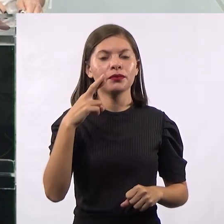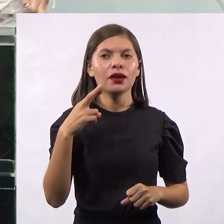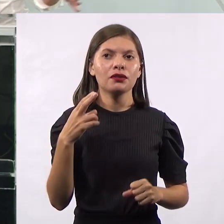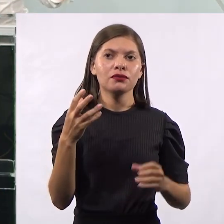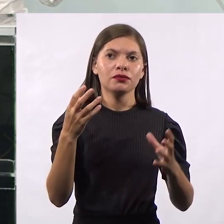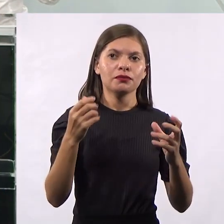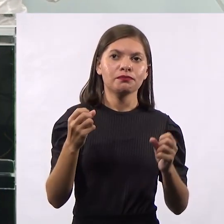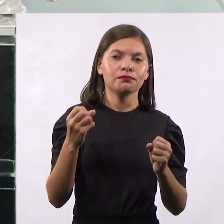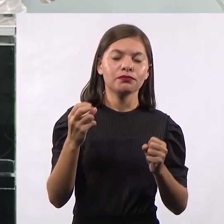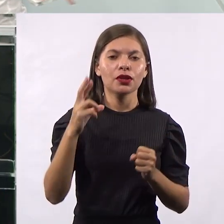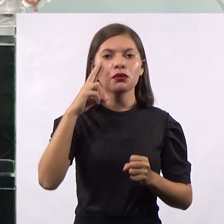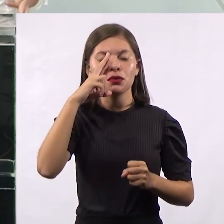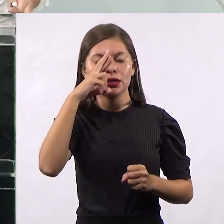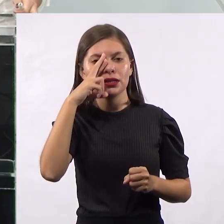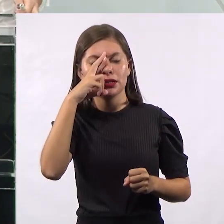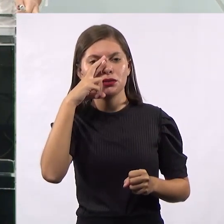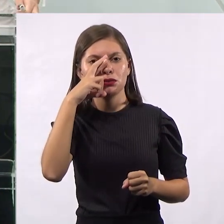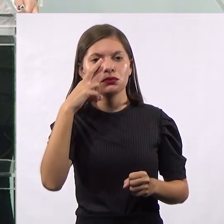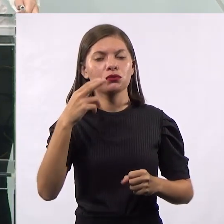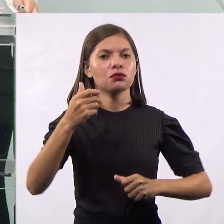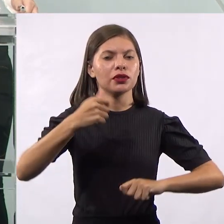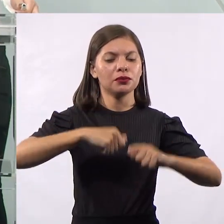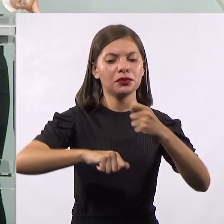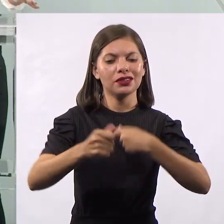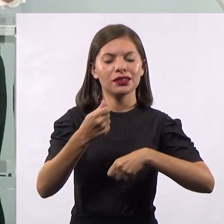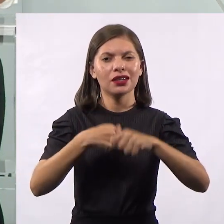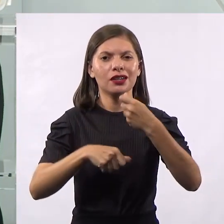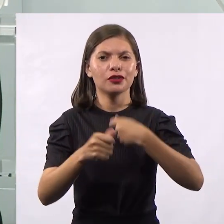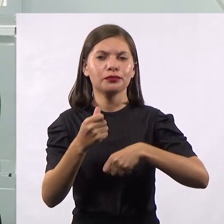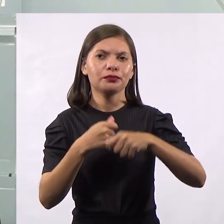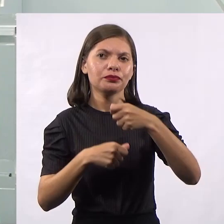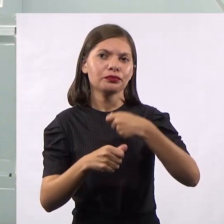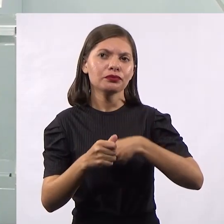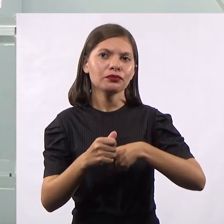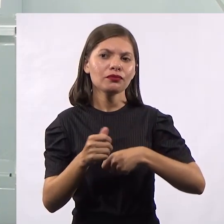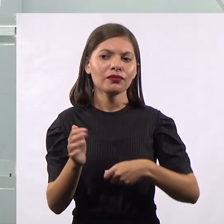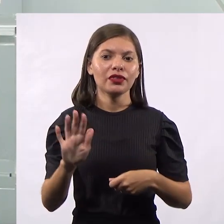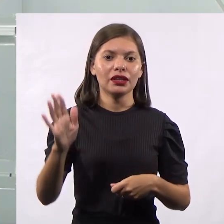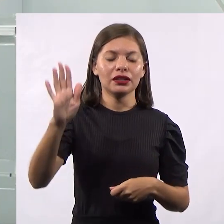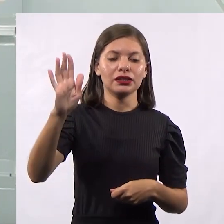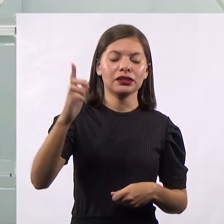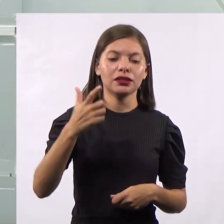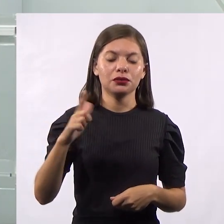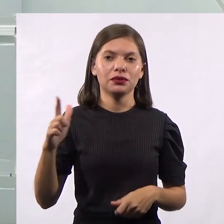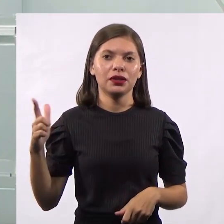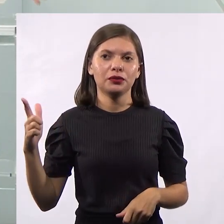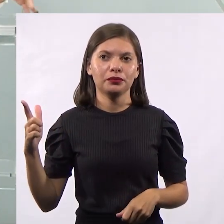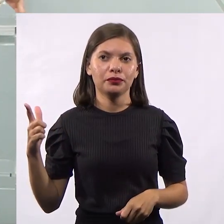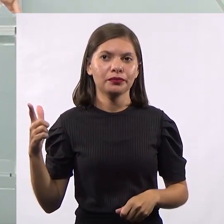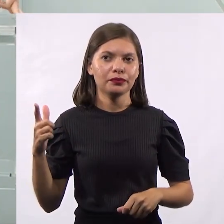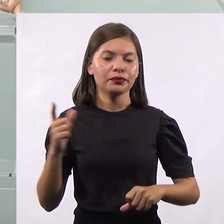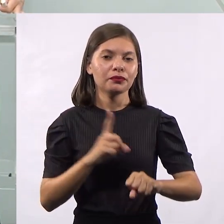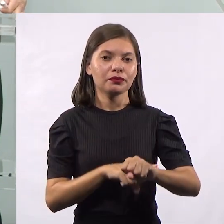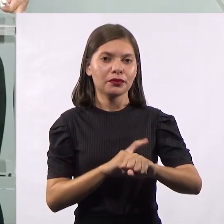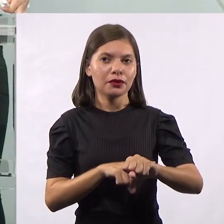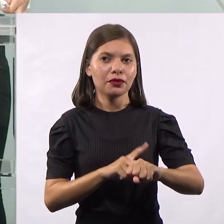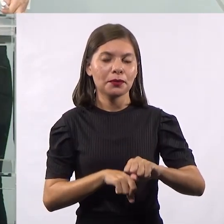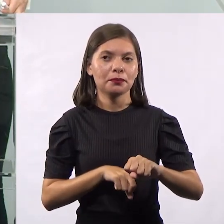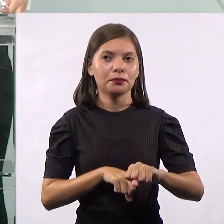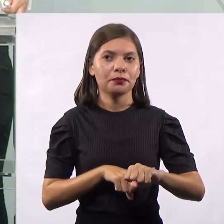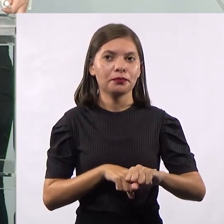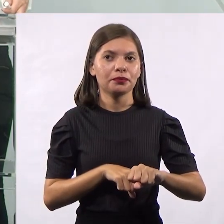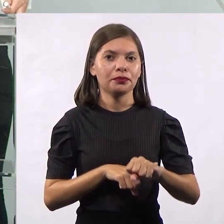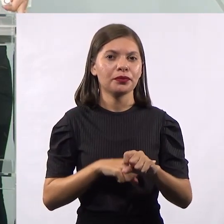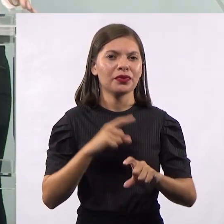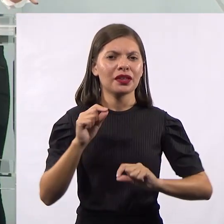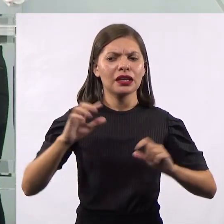lógica? Vamos administrar os riscos, né, para tentar não ter gastos, não ter grandes surpresas, mas